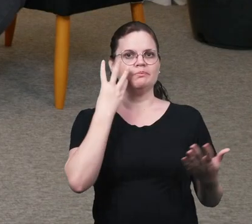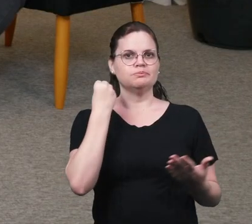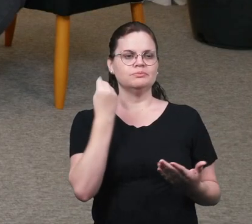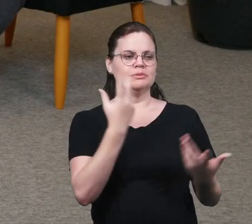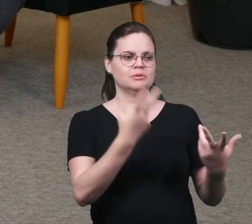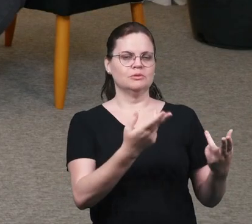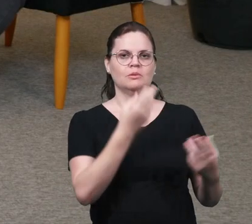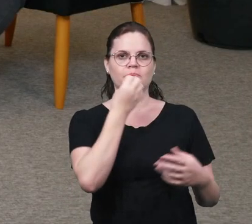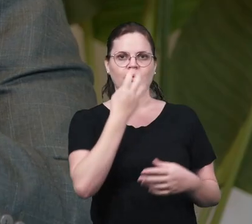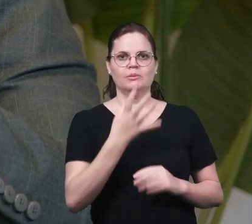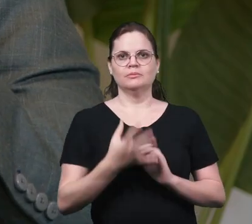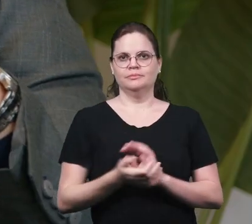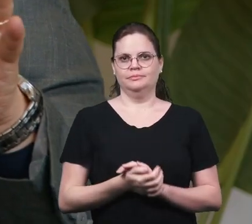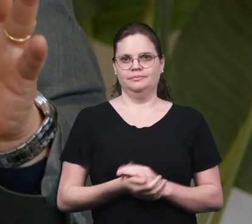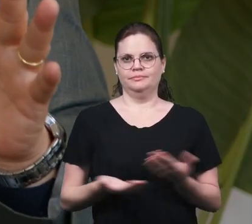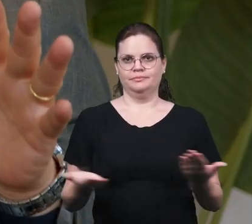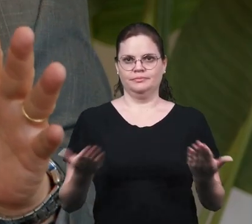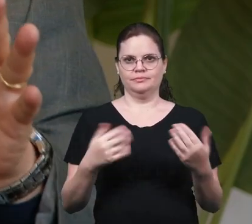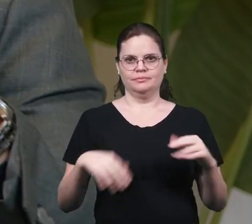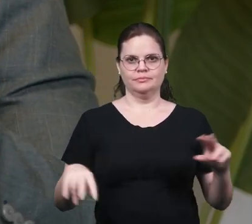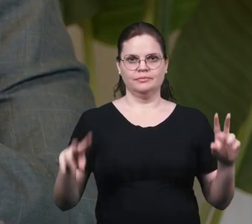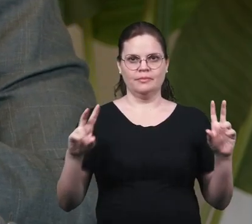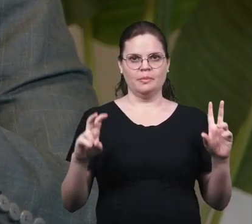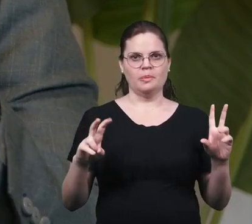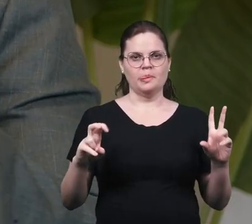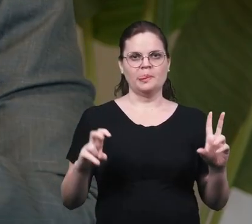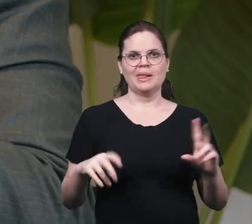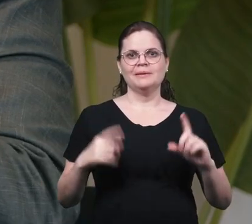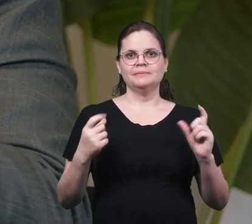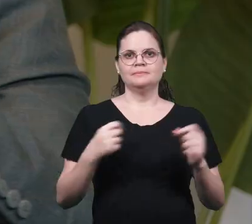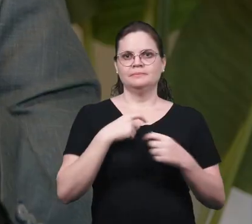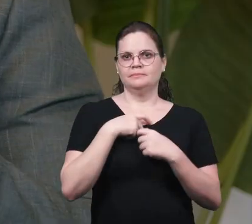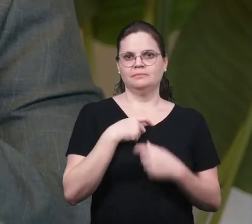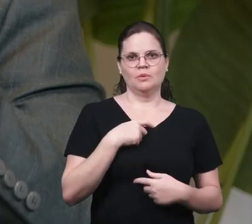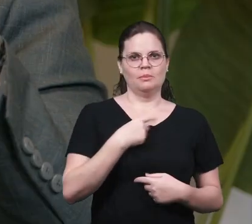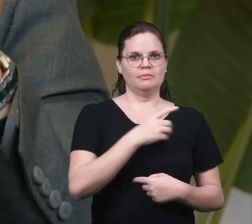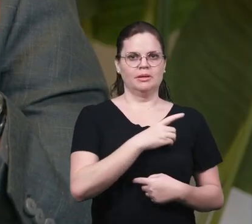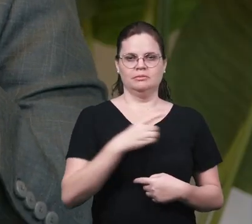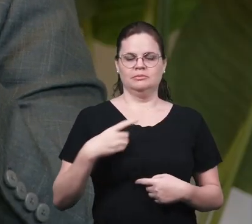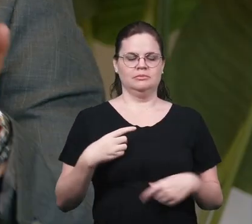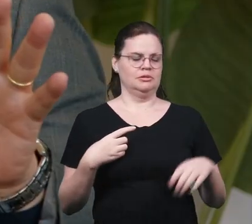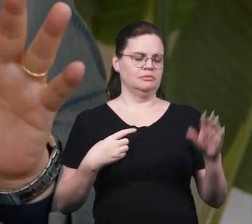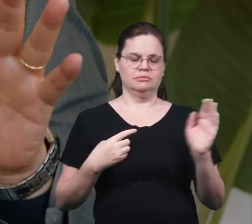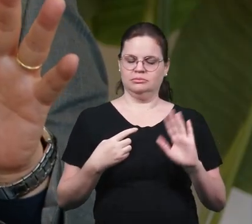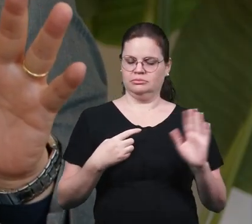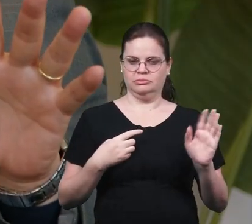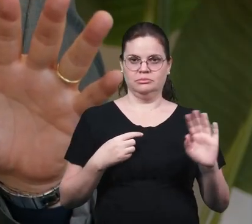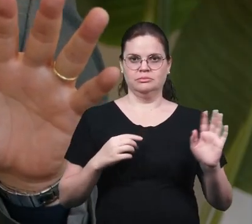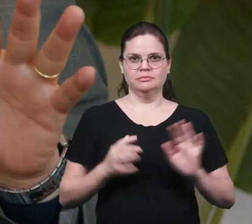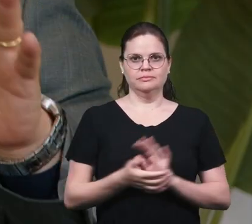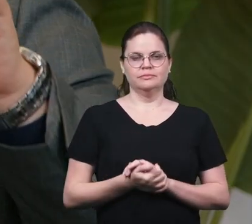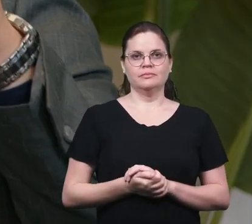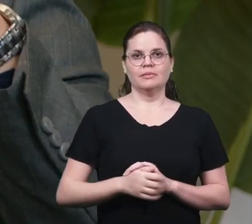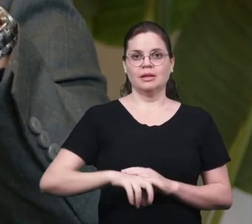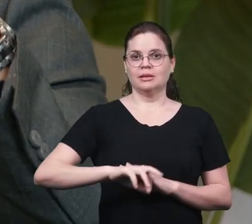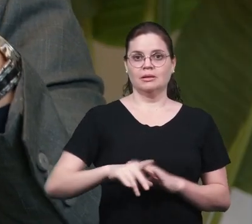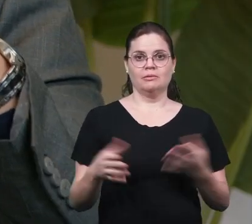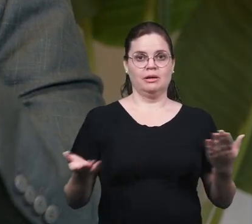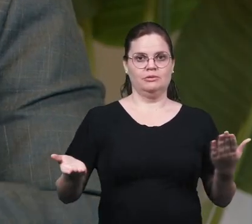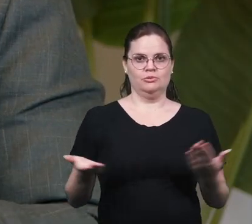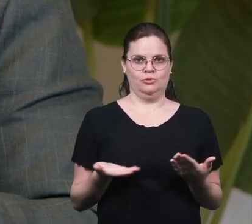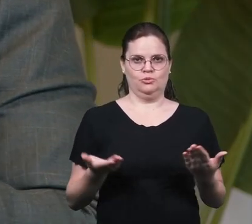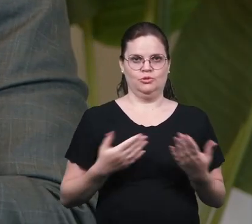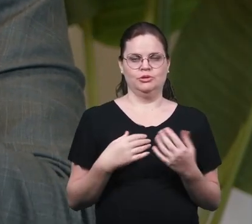nosso assunto. Nós não vamos tratar aqui sobre obreiros, nem diaconatos, que isso não é para hoje, não é para o